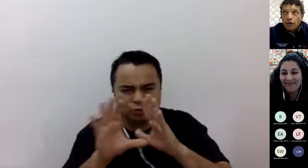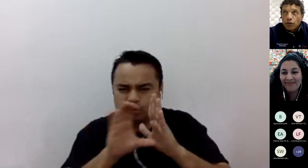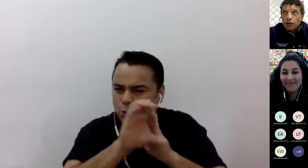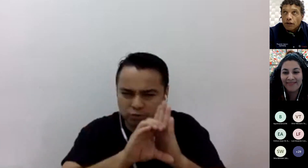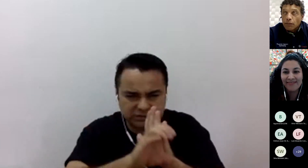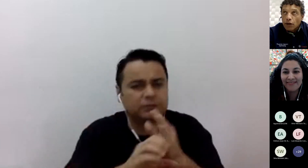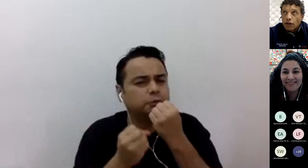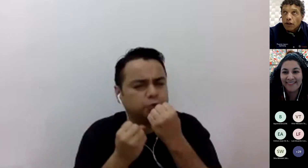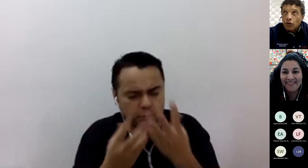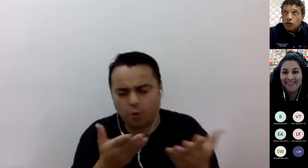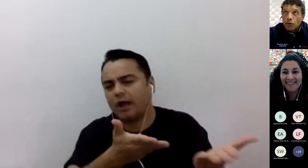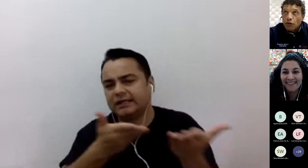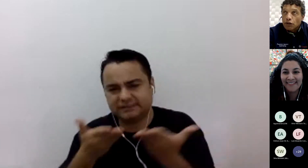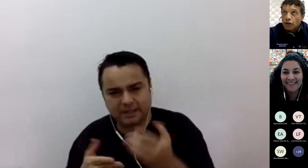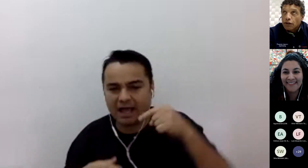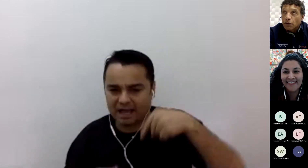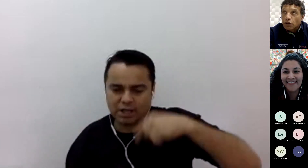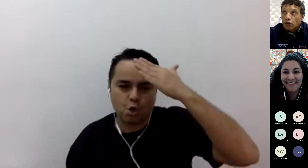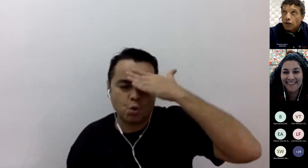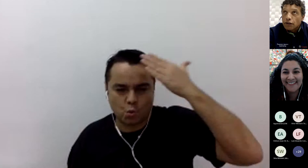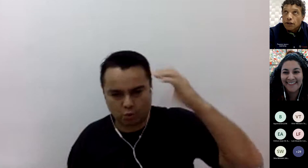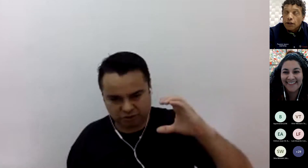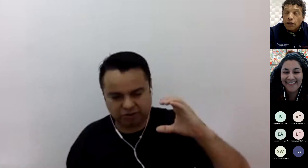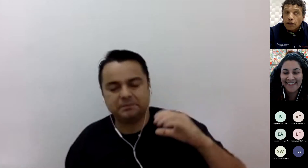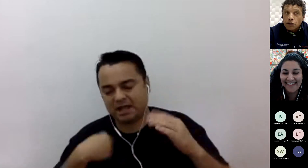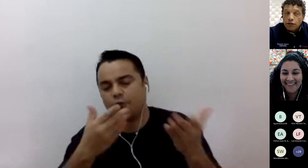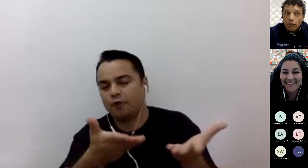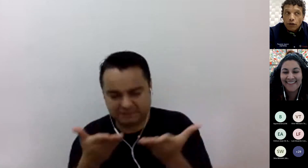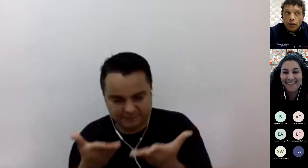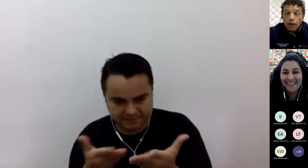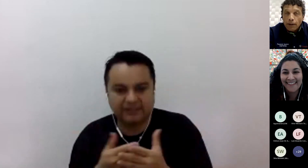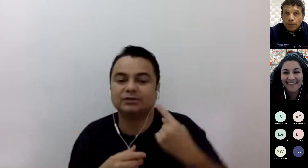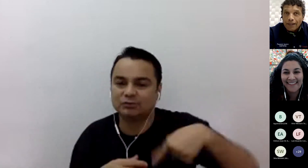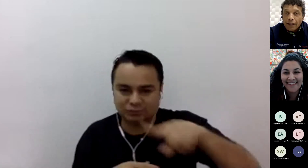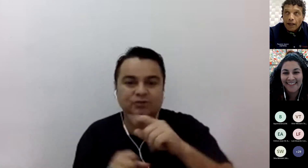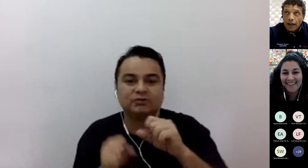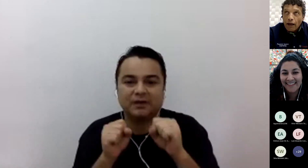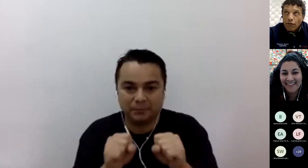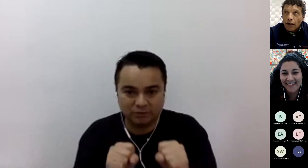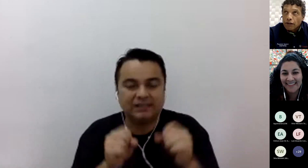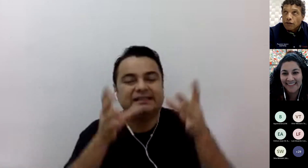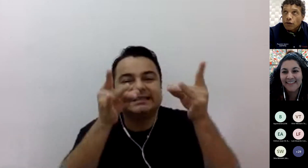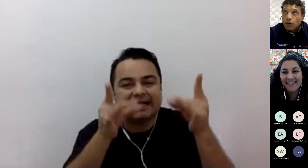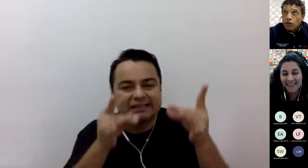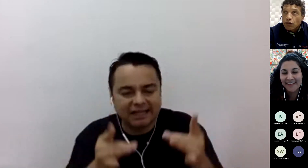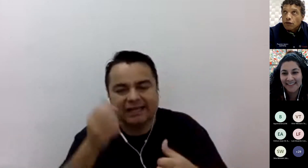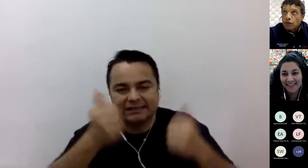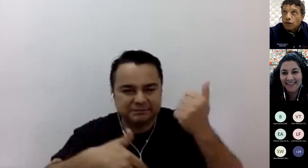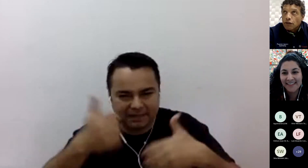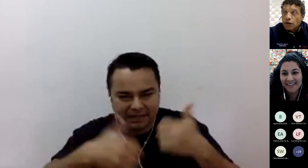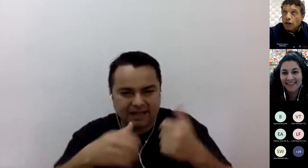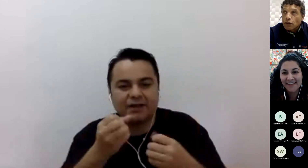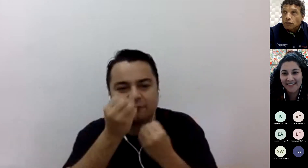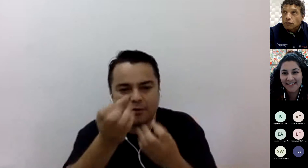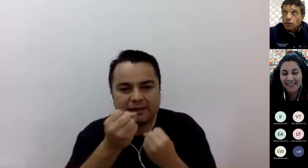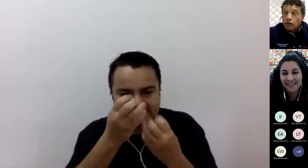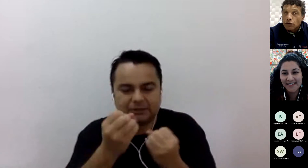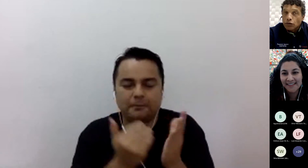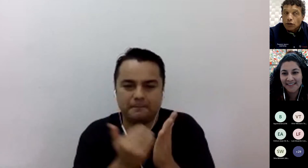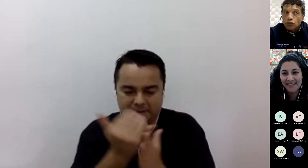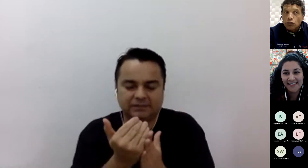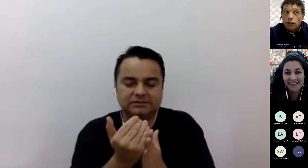um prazer poder recebê-los aqui em Curitiba. Eu vou estar recebendo vocês e a gente vai poder detalhar várias informações que vocês